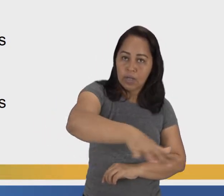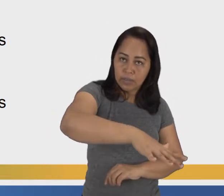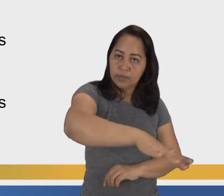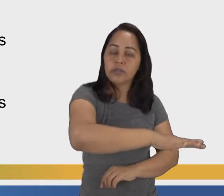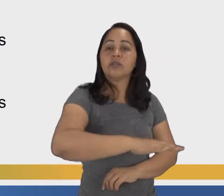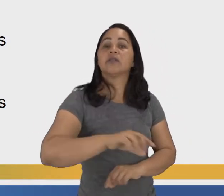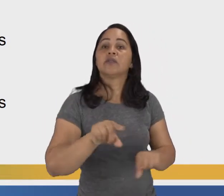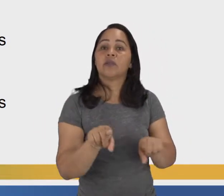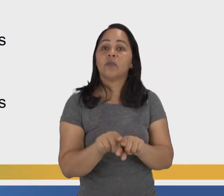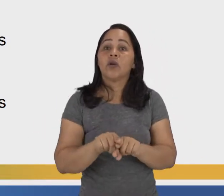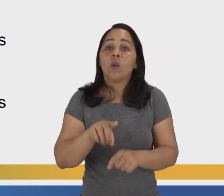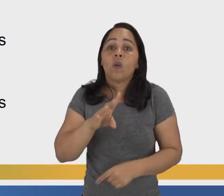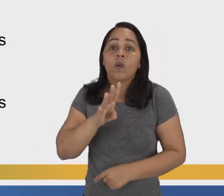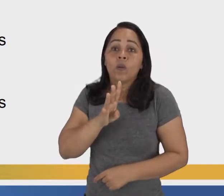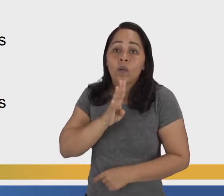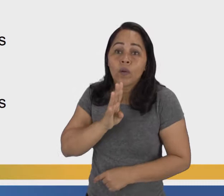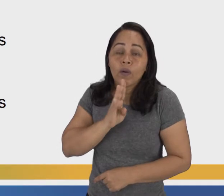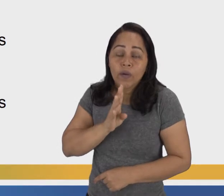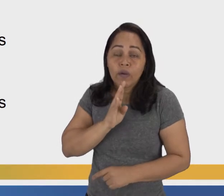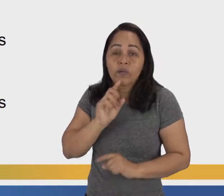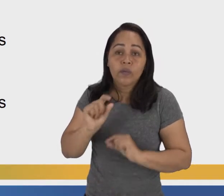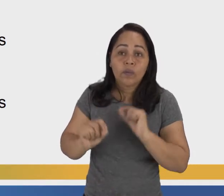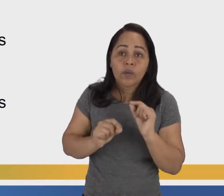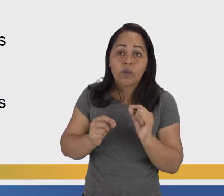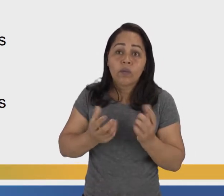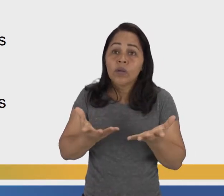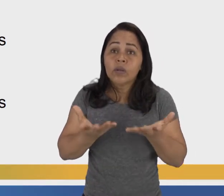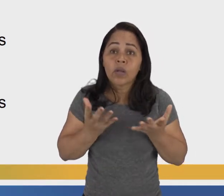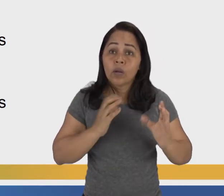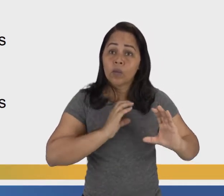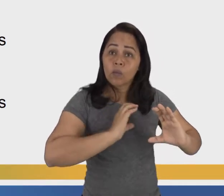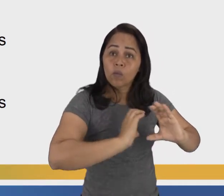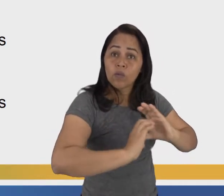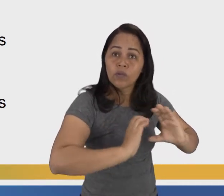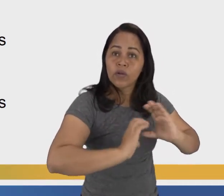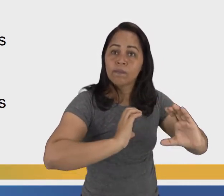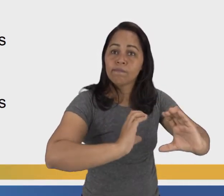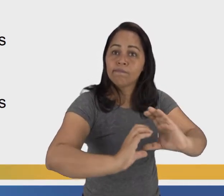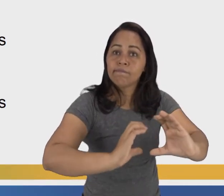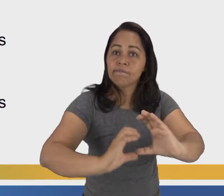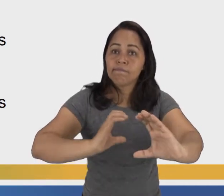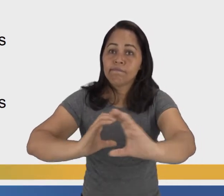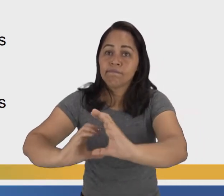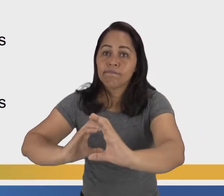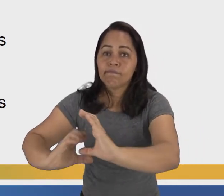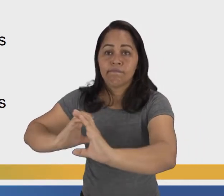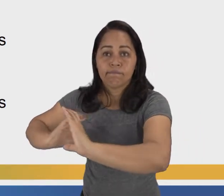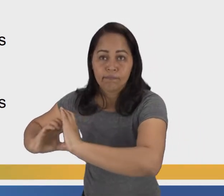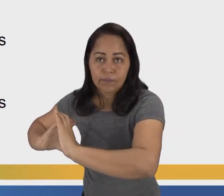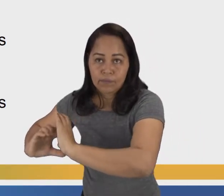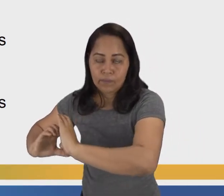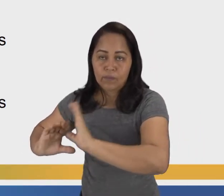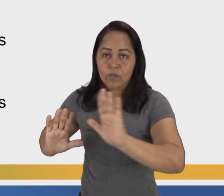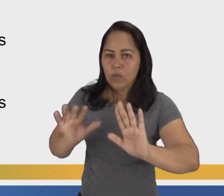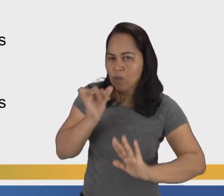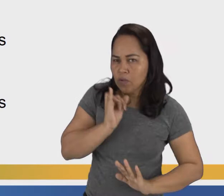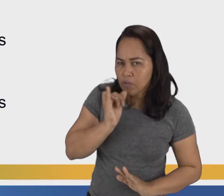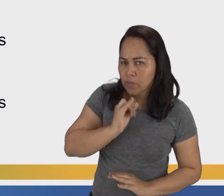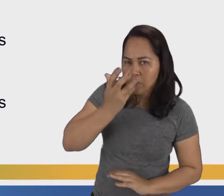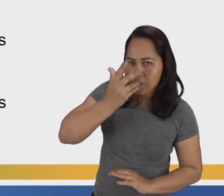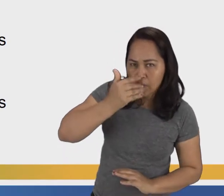um pouco mais sobre aquilo que queira se comunicar. Por exemplo, é muito mais fácil explicar para uma